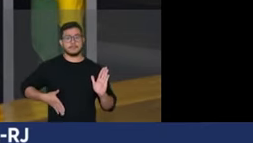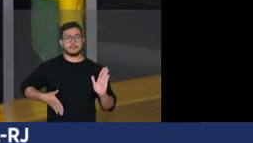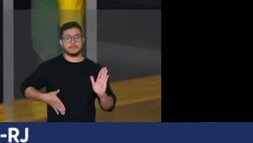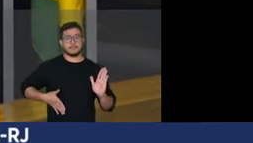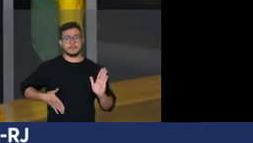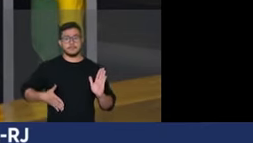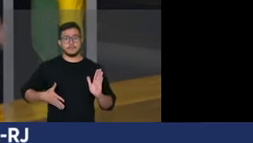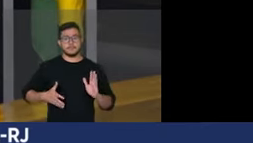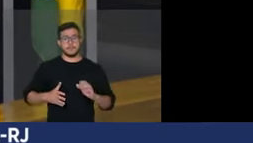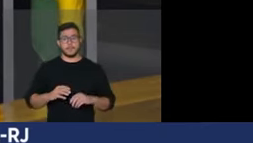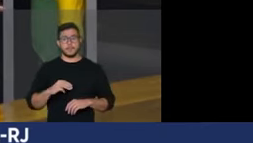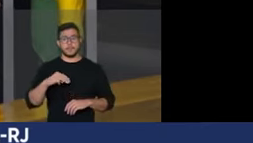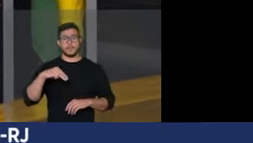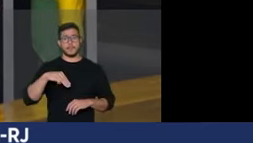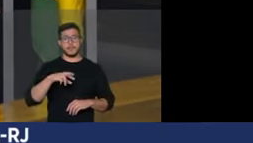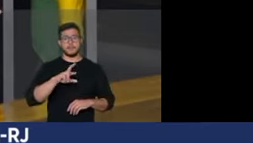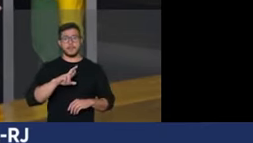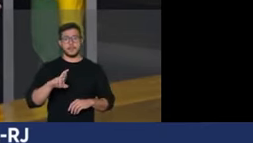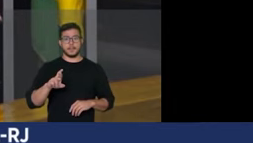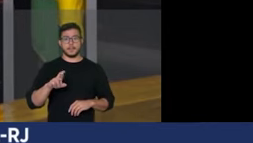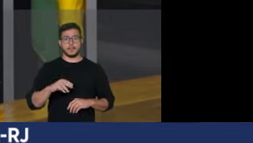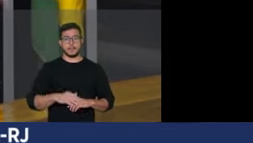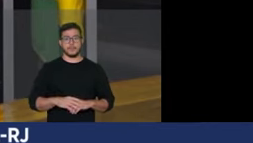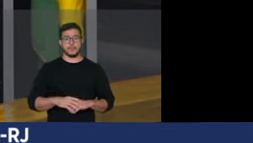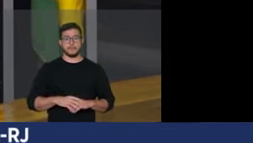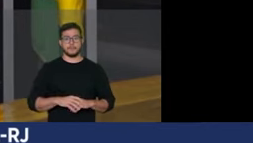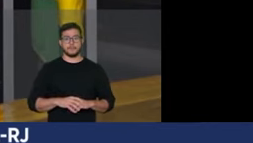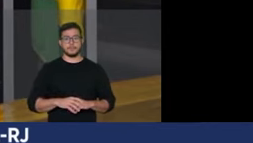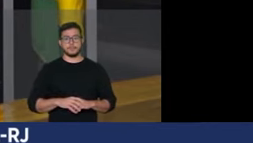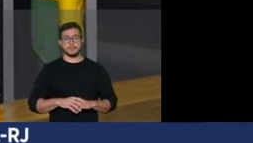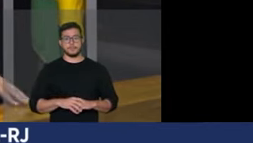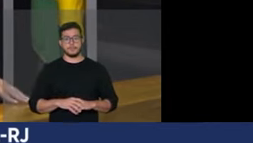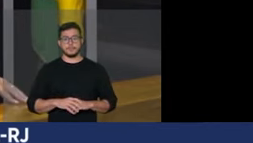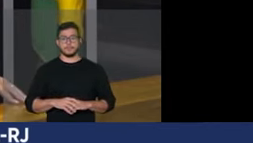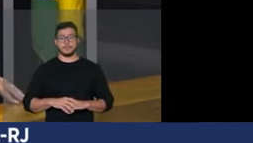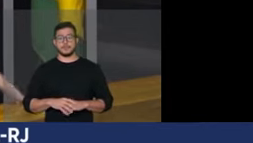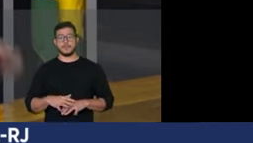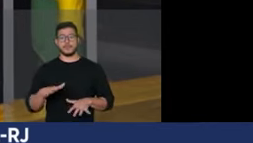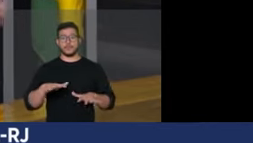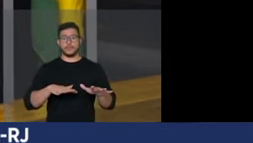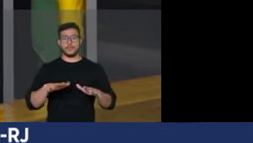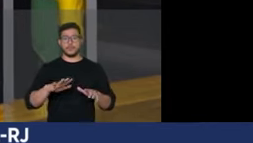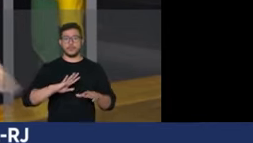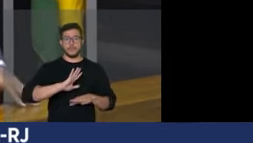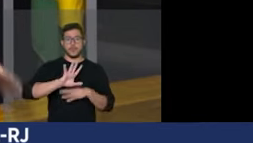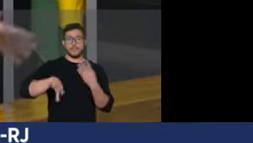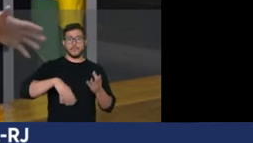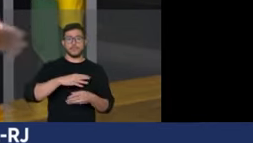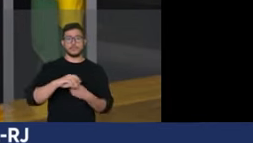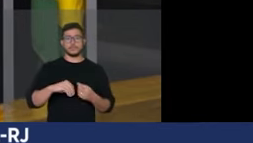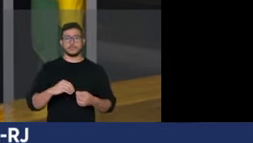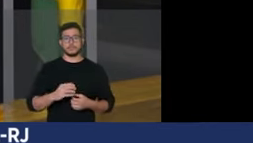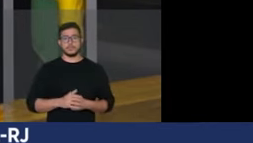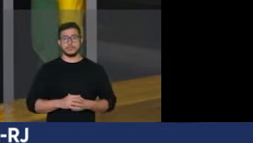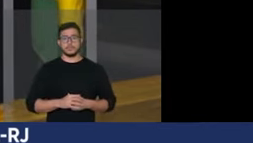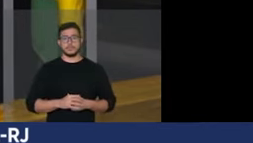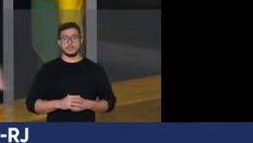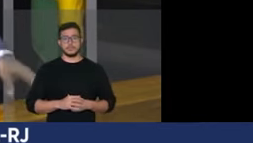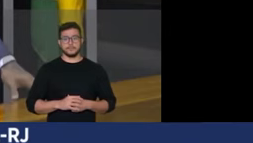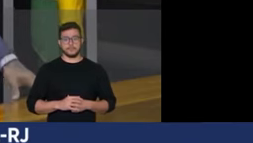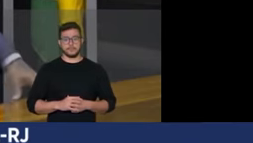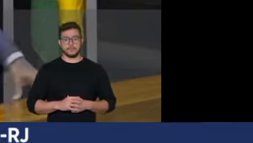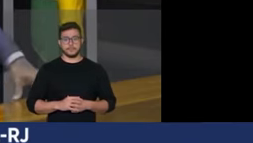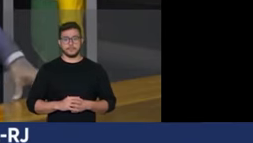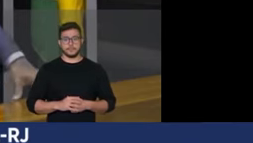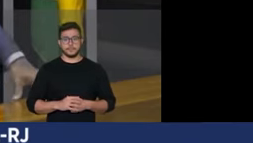que era o MR, Movimento de Esquerda Revolucionária, que, traduzindo para o português, Movimento de